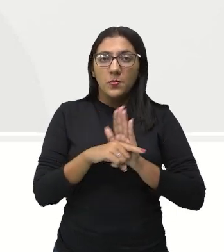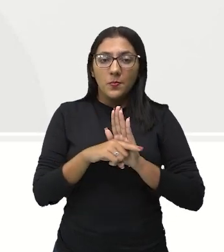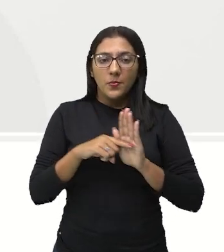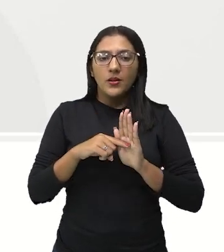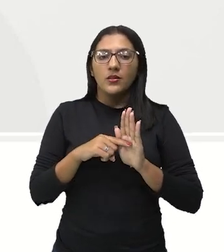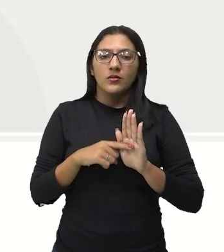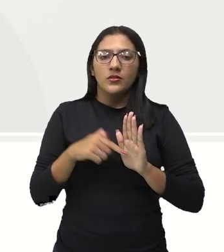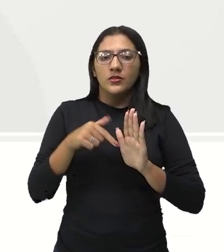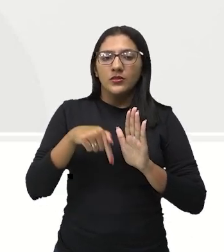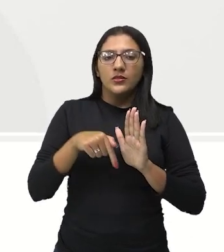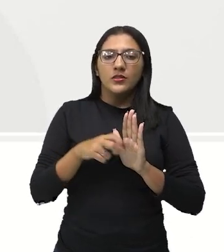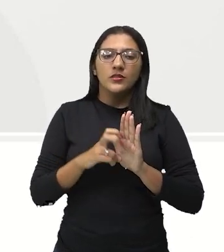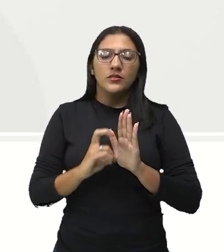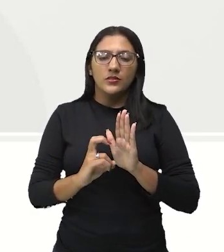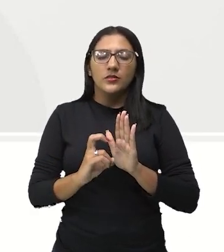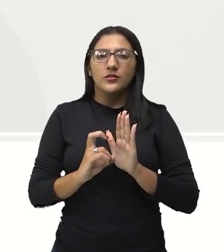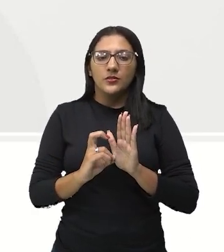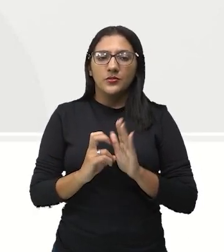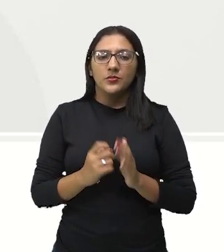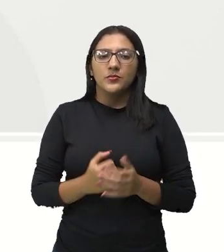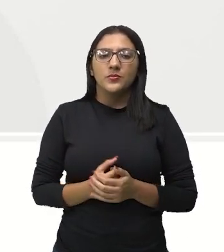75. Vamos melhorar aqui.